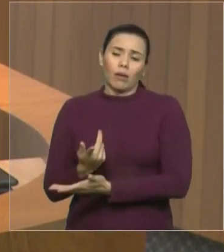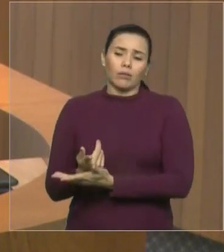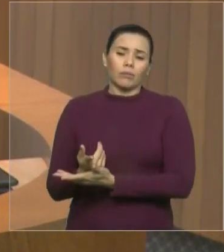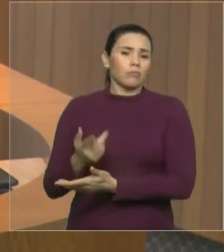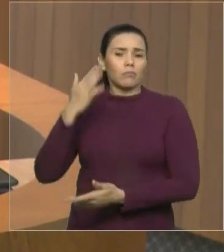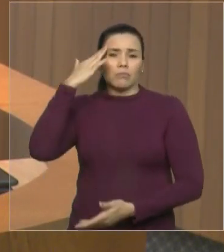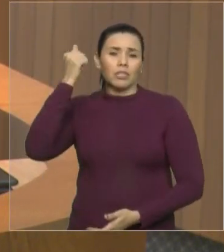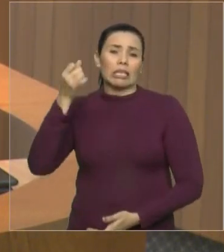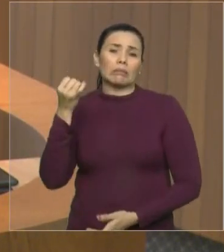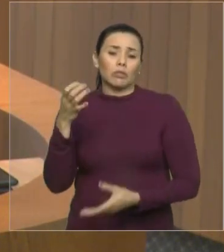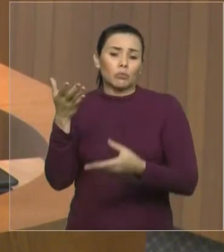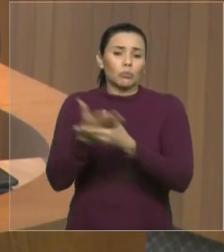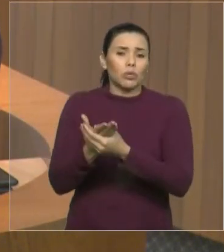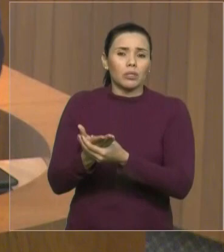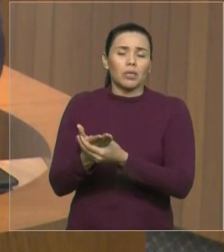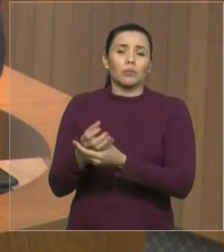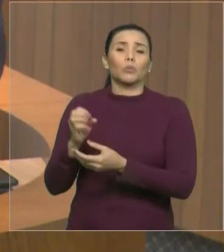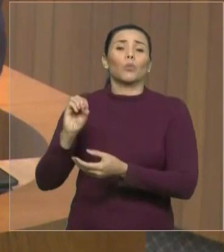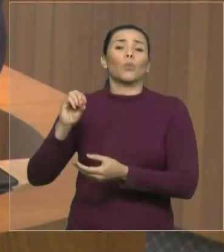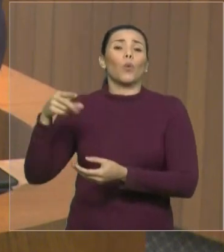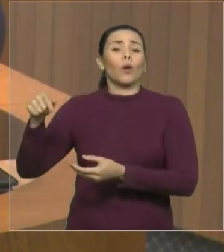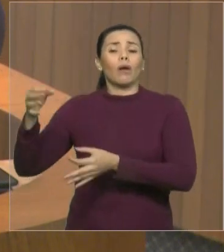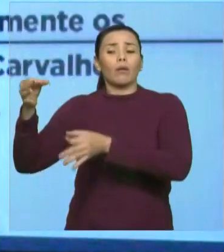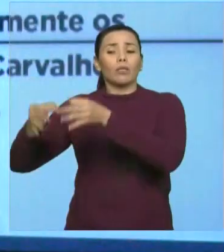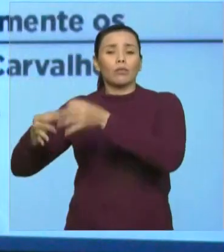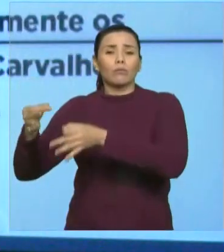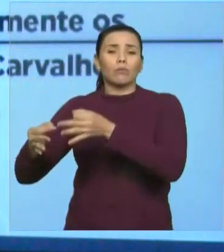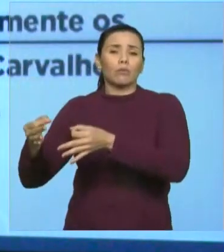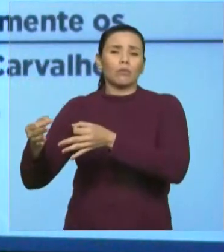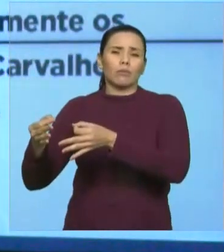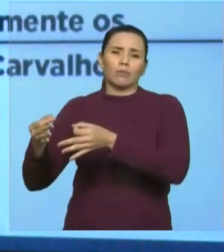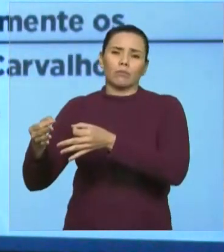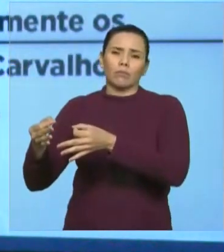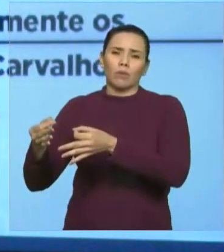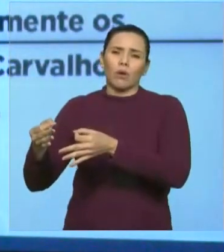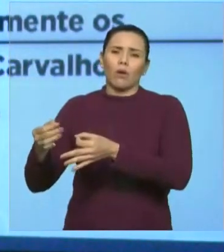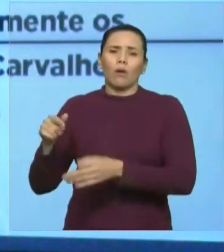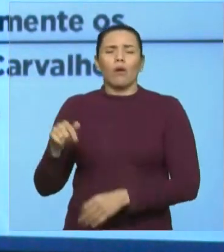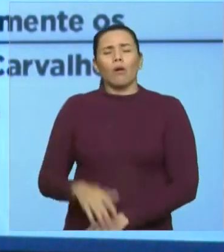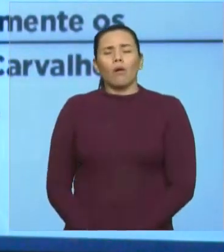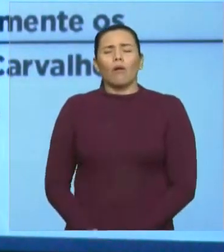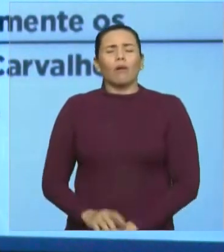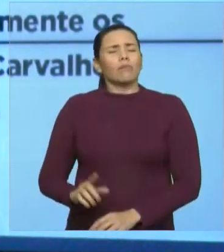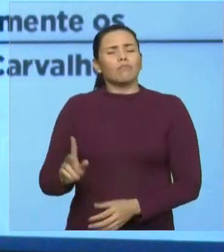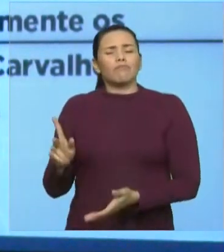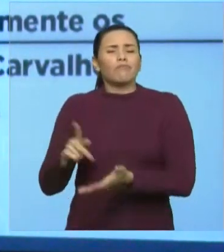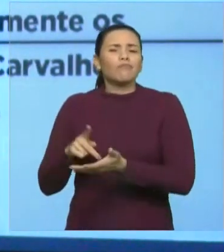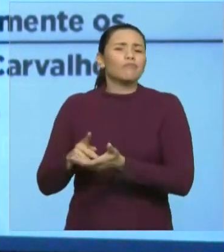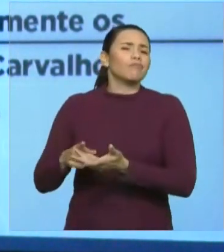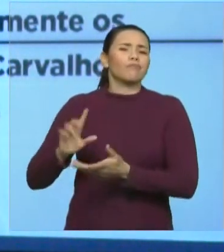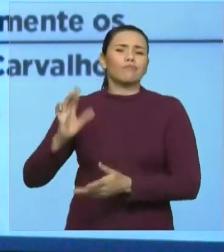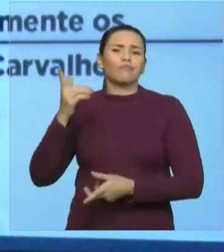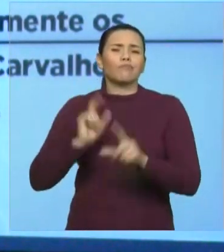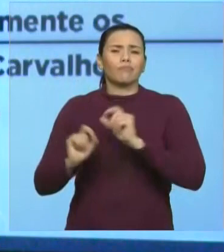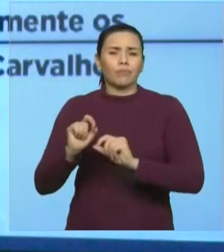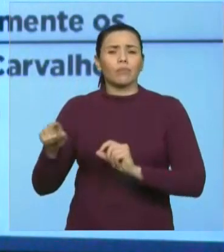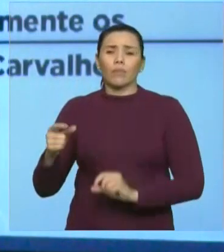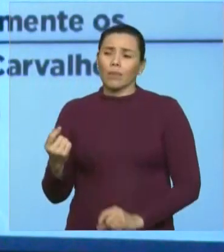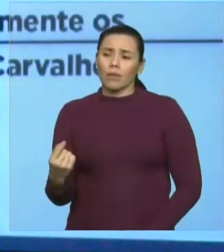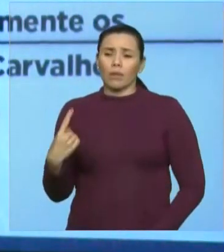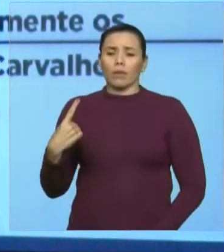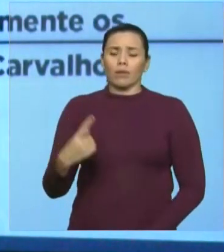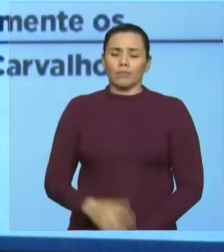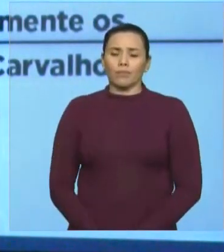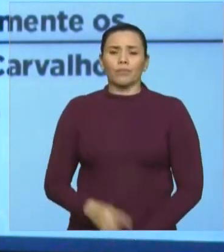processual. O fato é que as coisas estão muito estranhas. E no dia 30 de agosto, nós fizemos